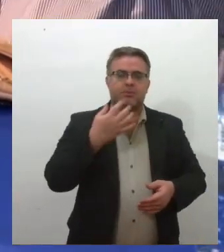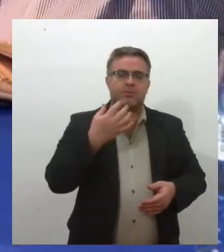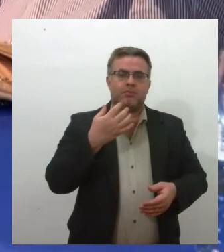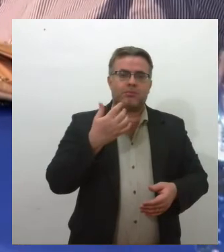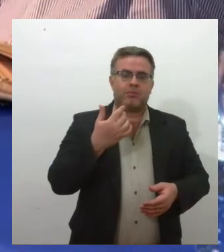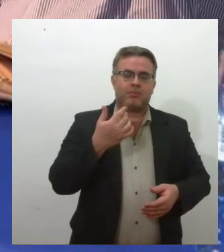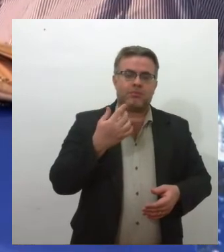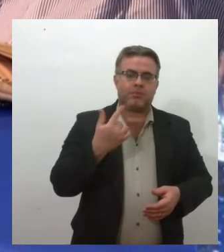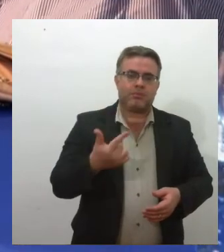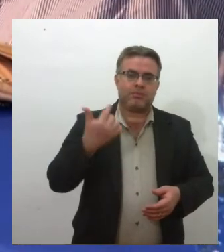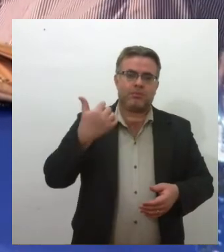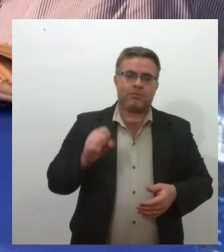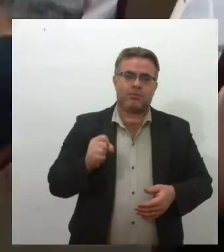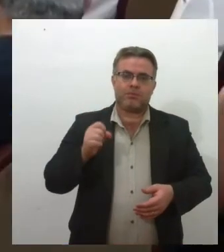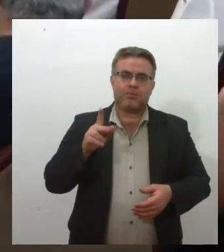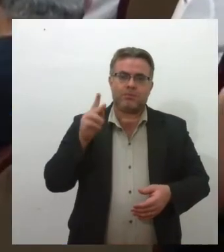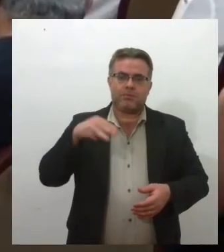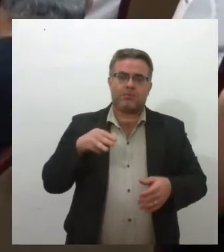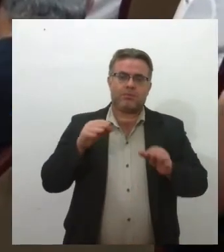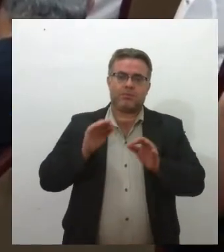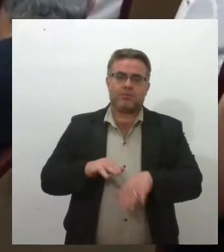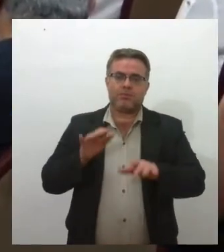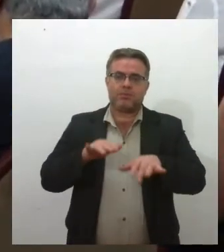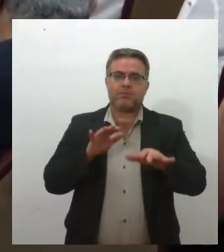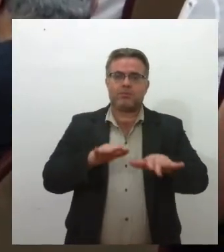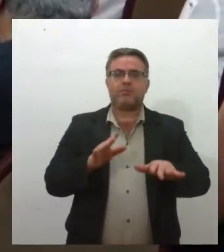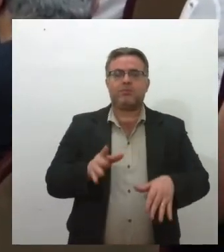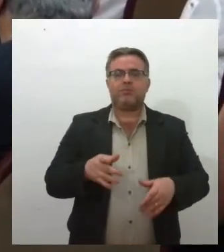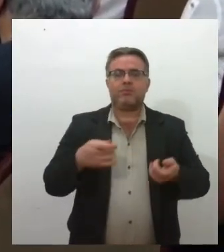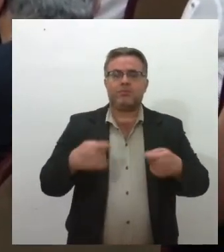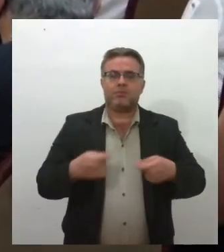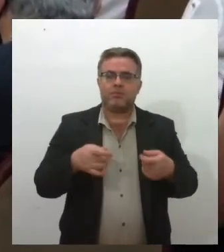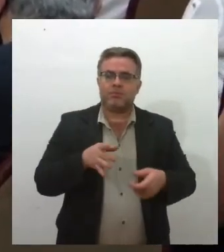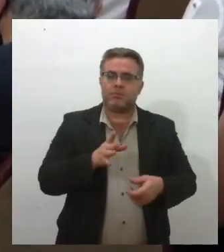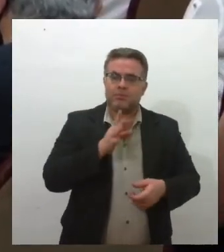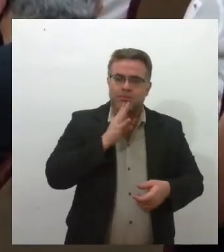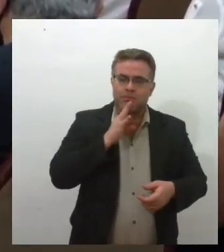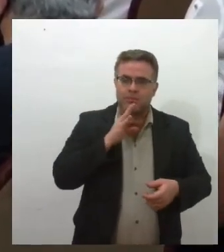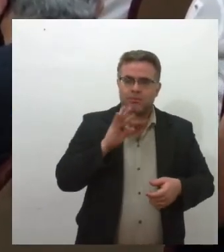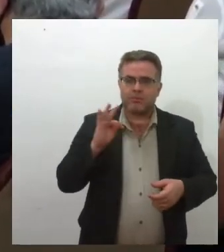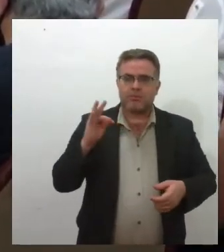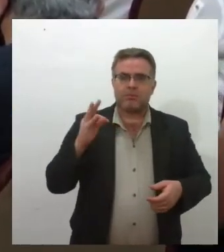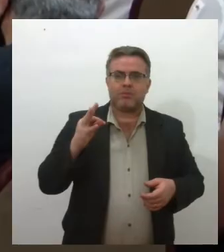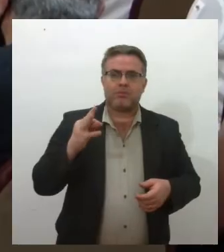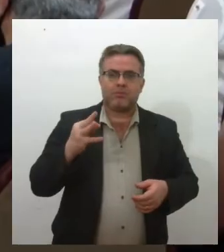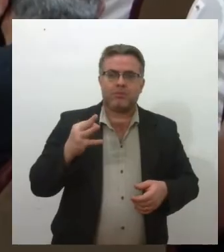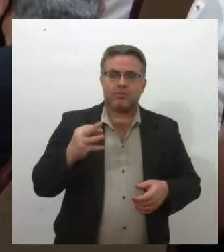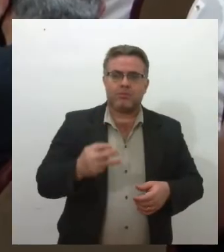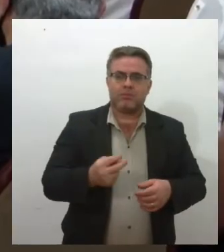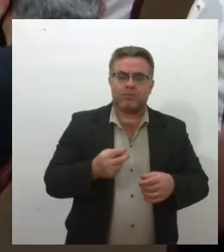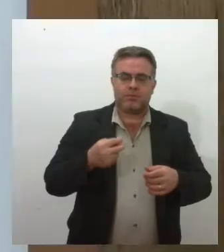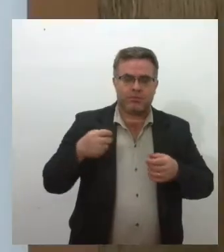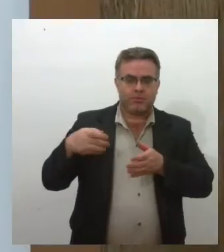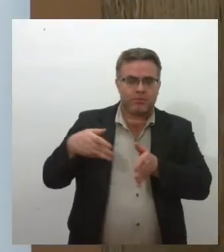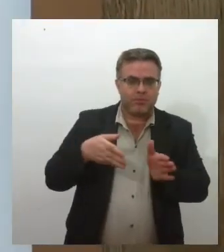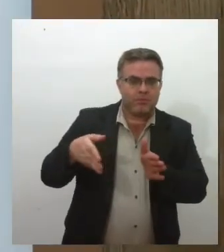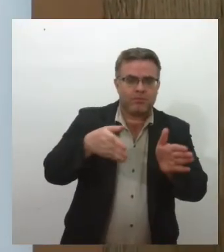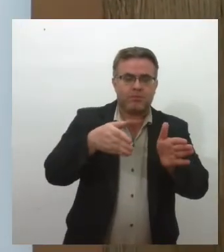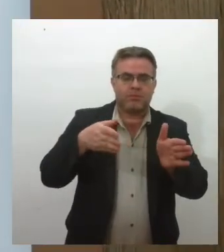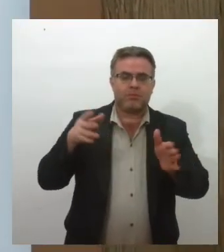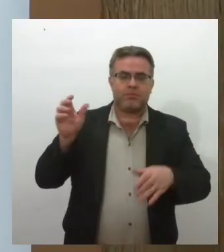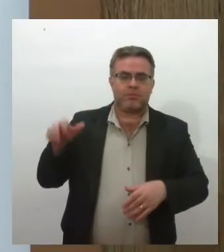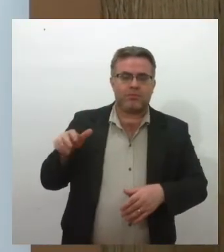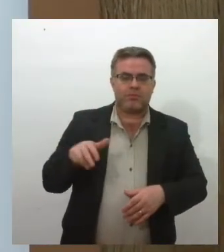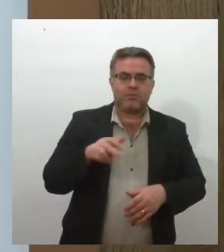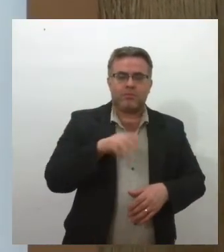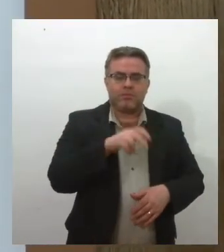quilômetros, os peregrinos agora poderão conhecer todo o trajeto percorrido por Irmã Dulce, saindo da